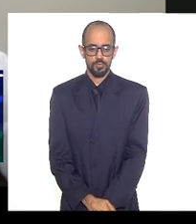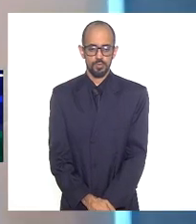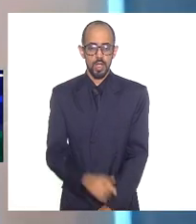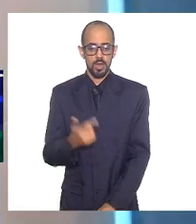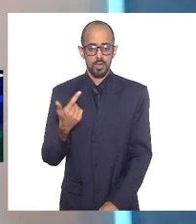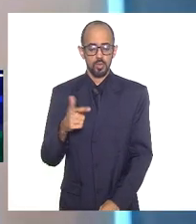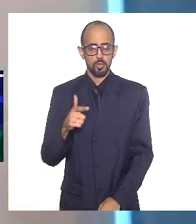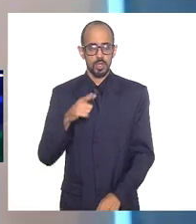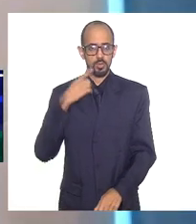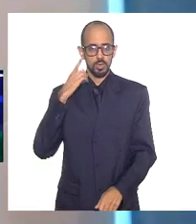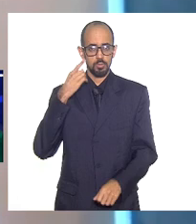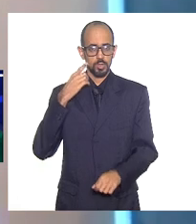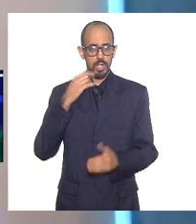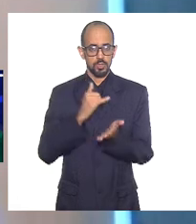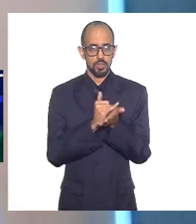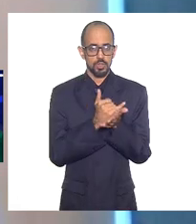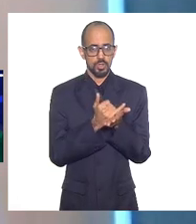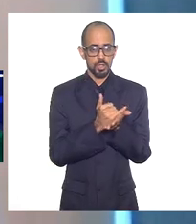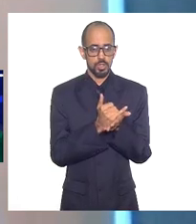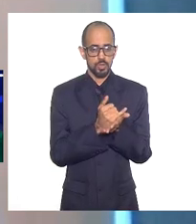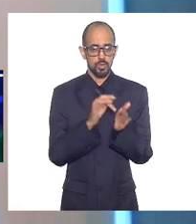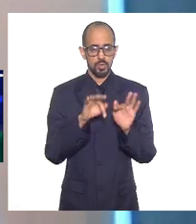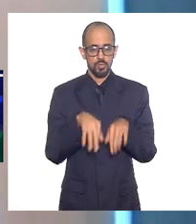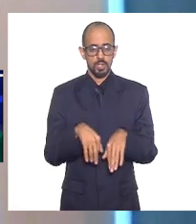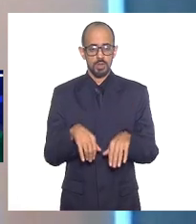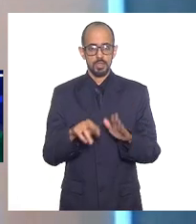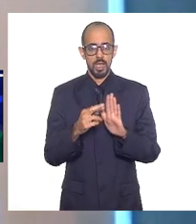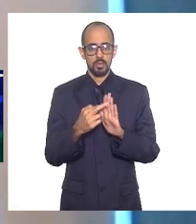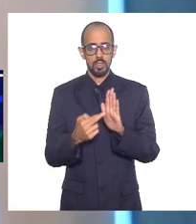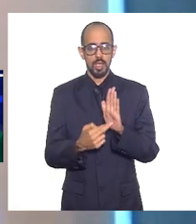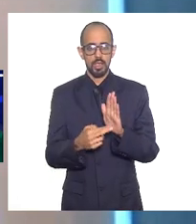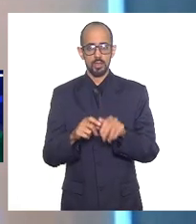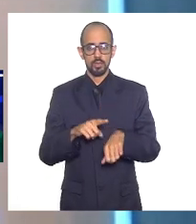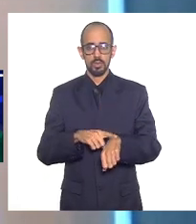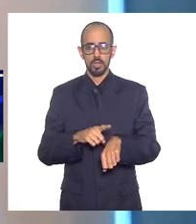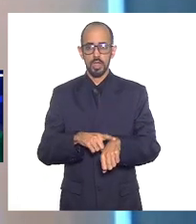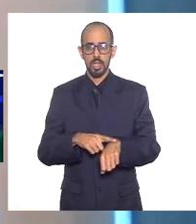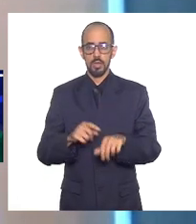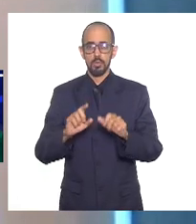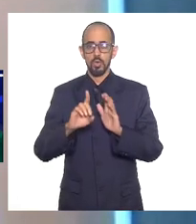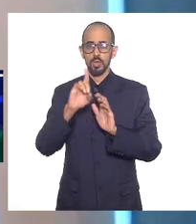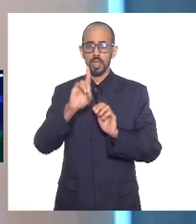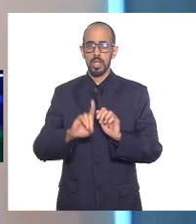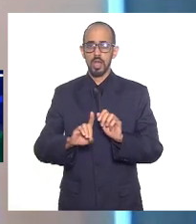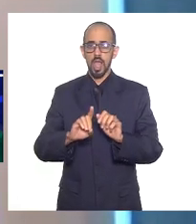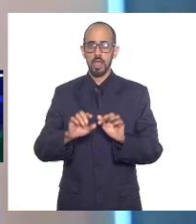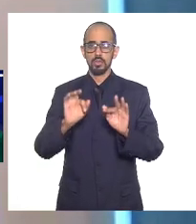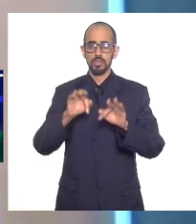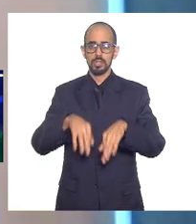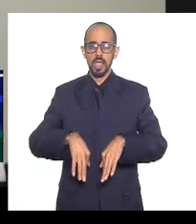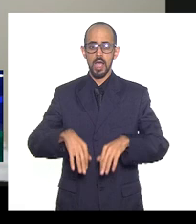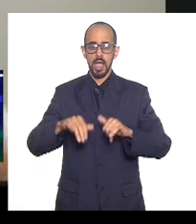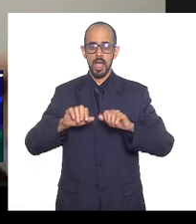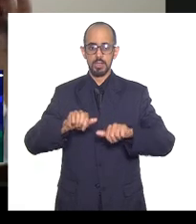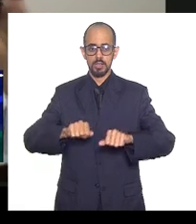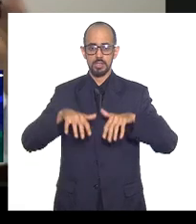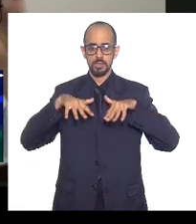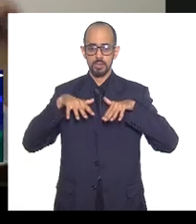Não havendo mais oradores inscritos, esgotado o tempo regimental, declaro encerrada a presente sessão.